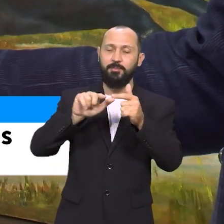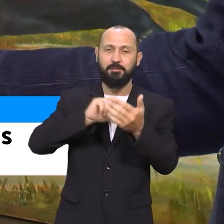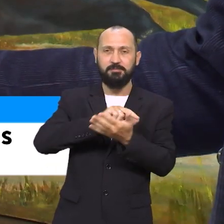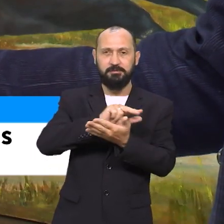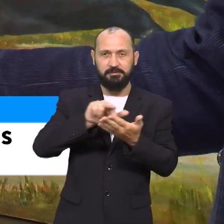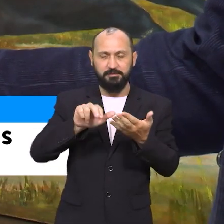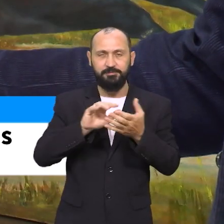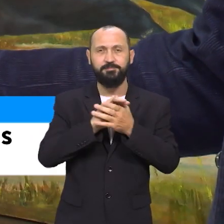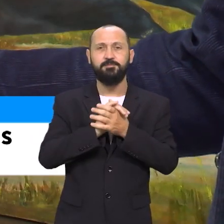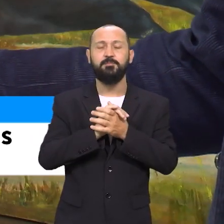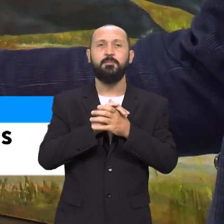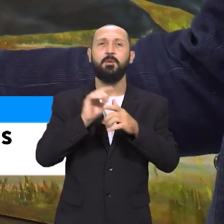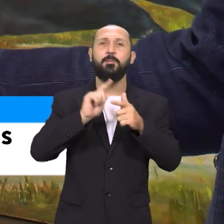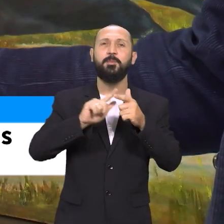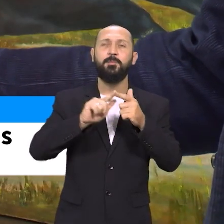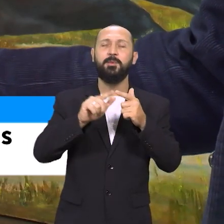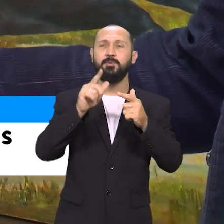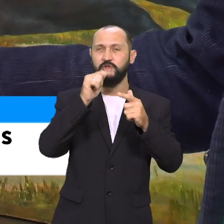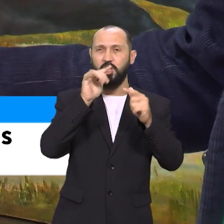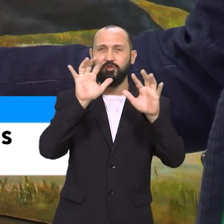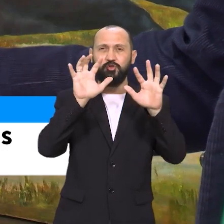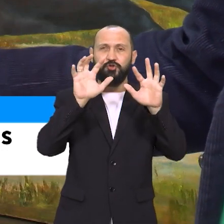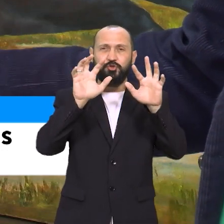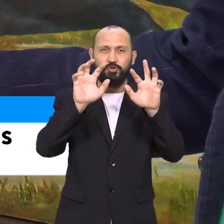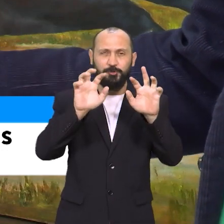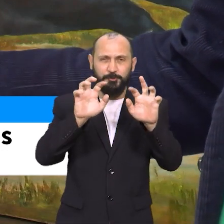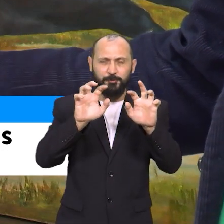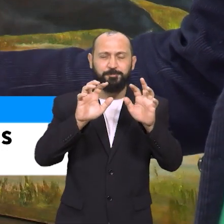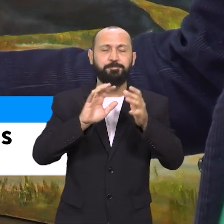né? Problemas de ressecamentos,